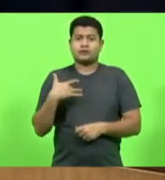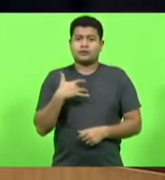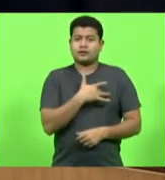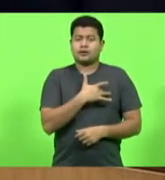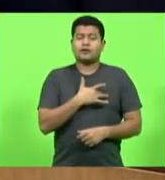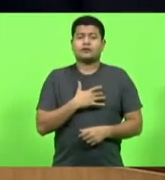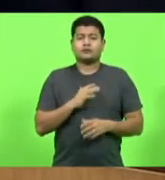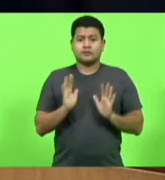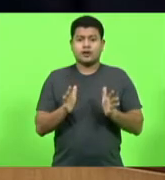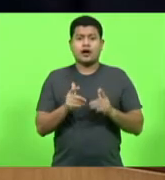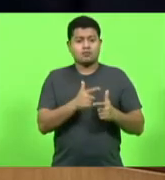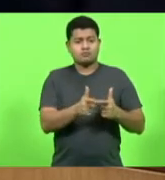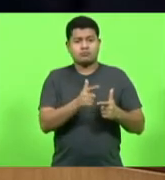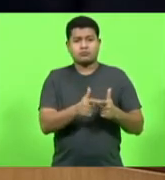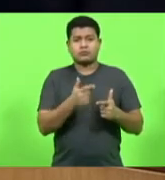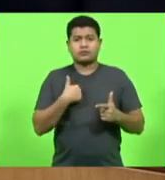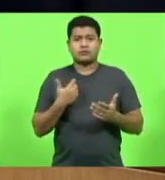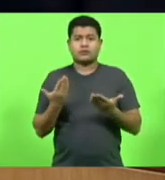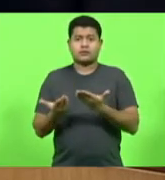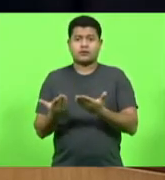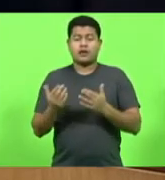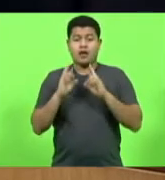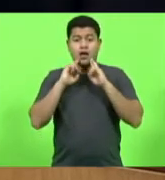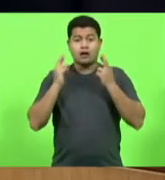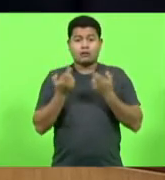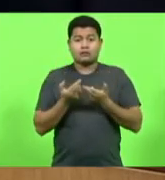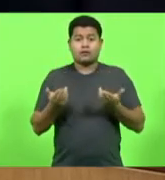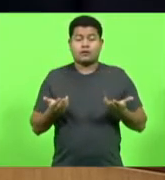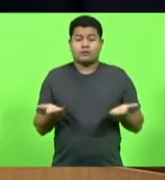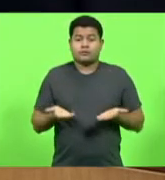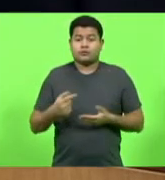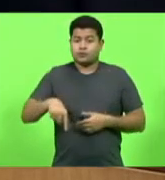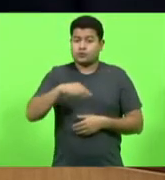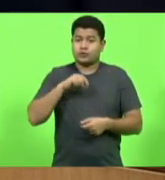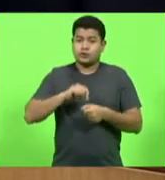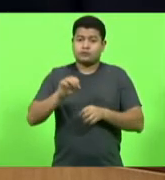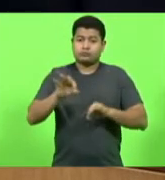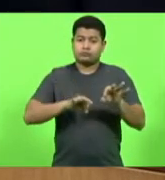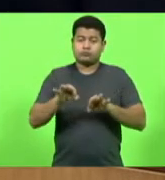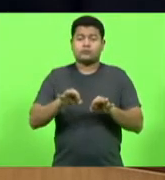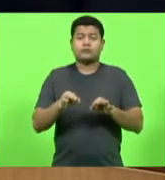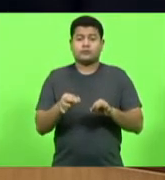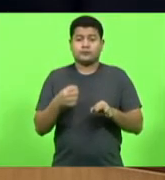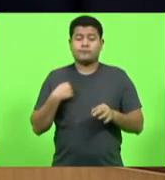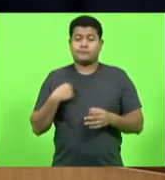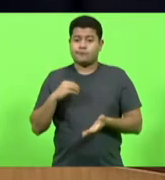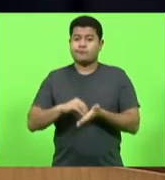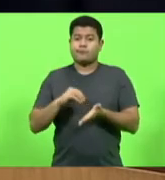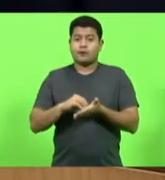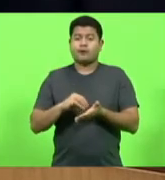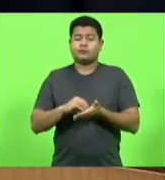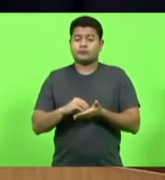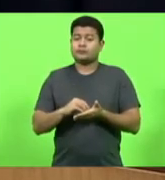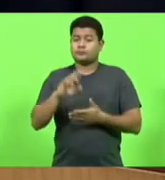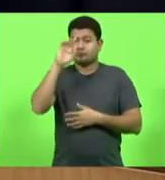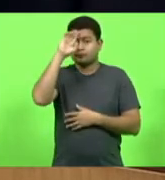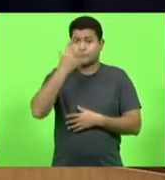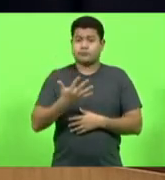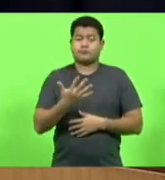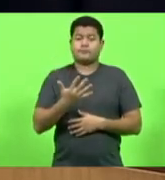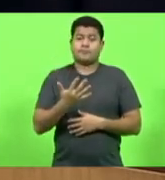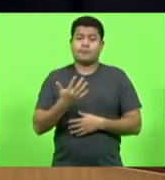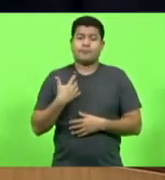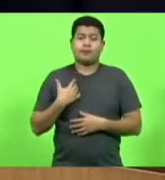que, na visão dessa reunião que fizemos, estão pendentes, e faço um apelo realmente para que